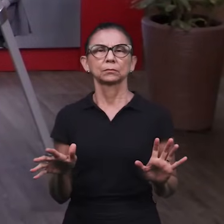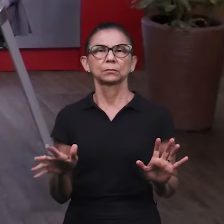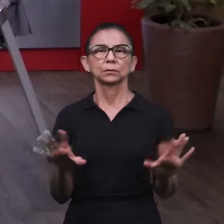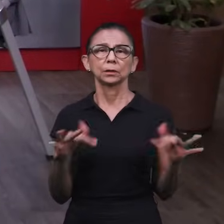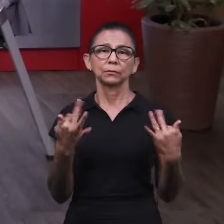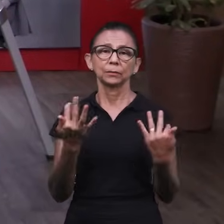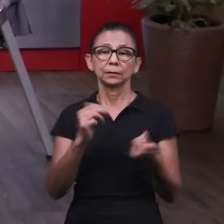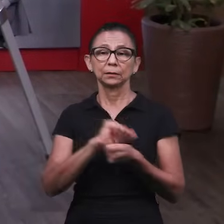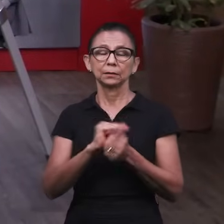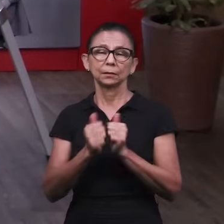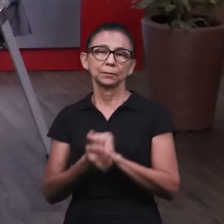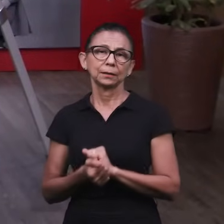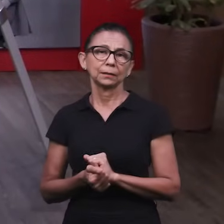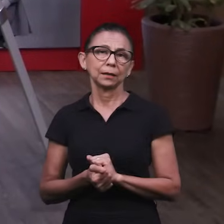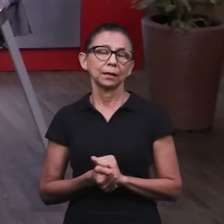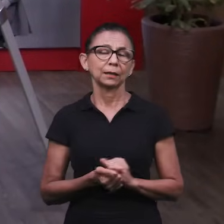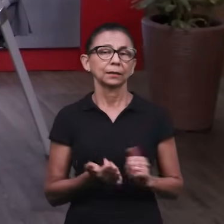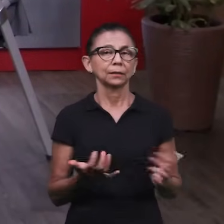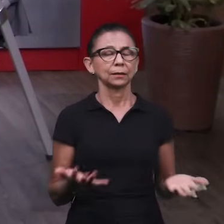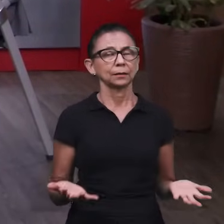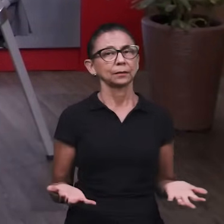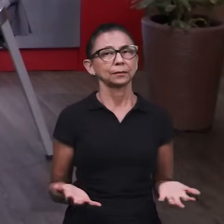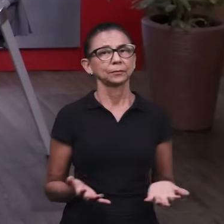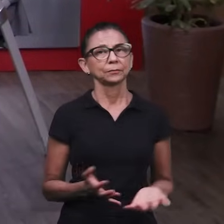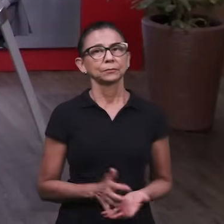adianta a gente ficar querendo